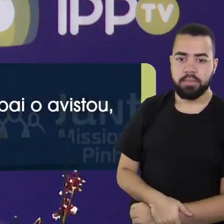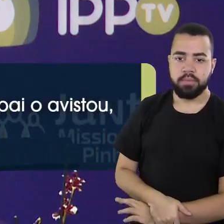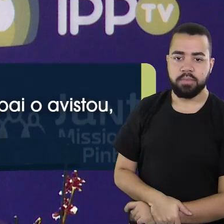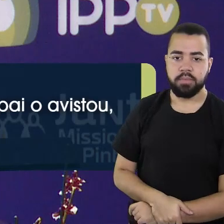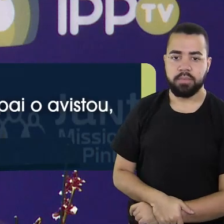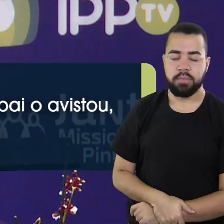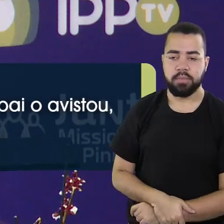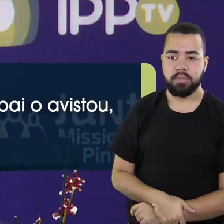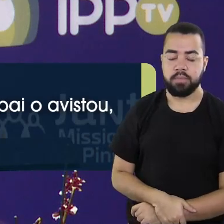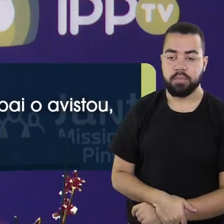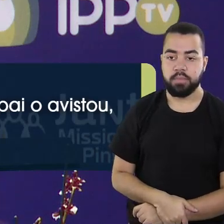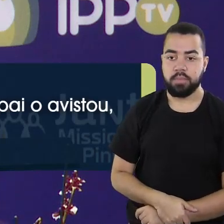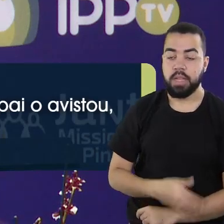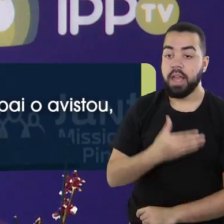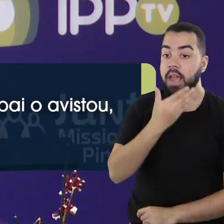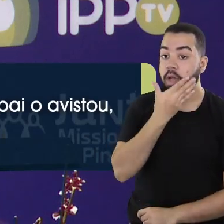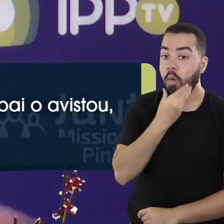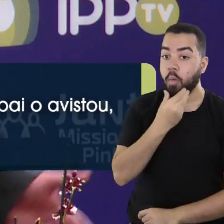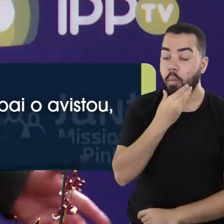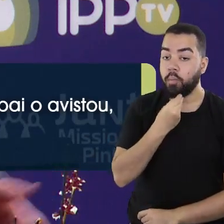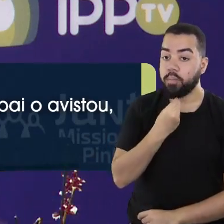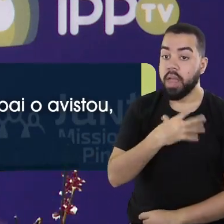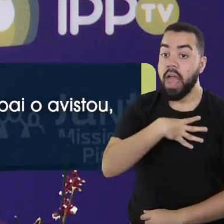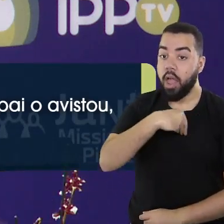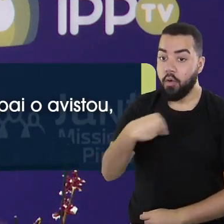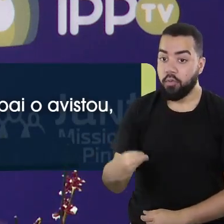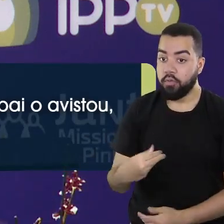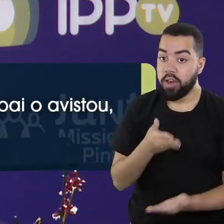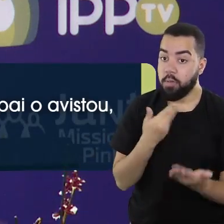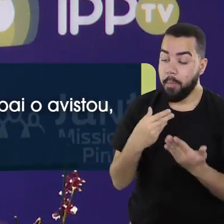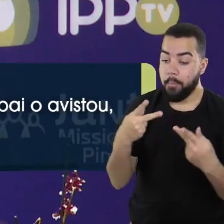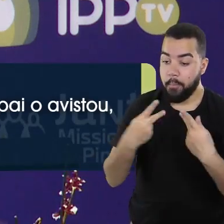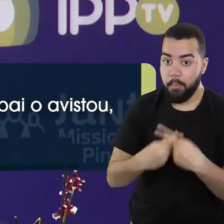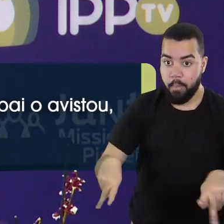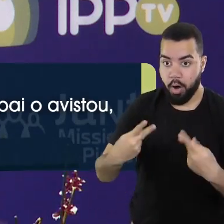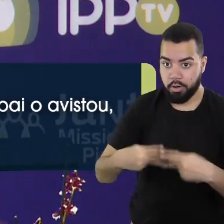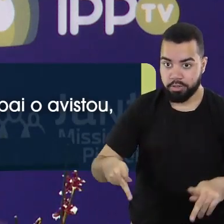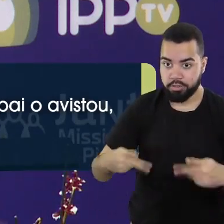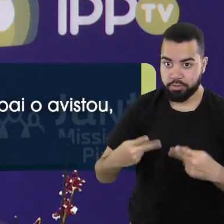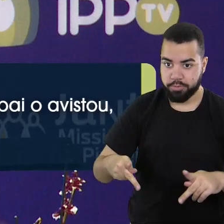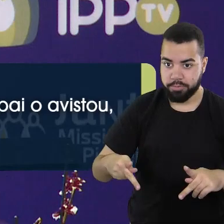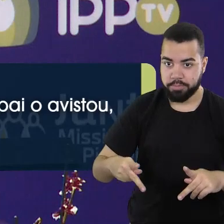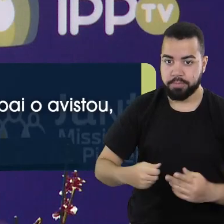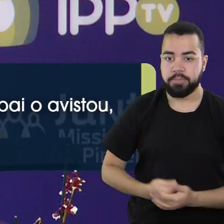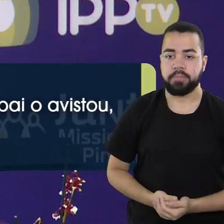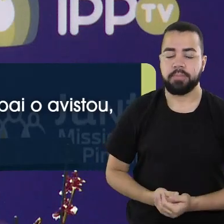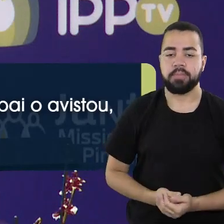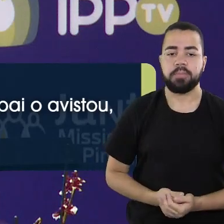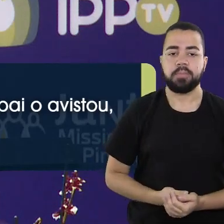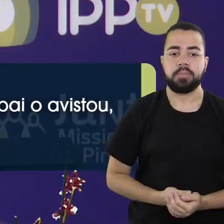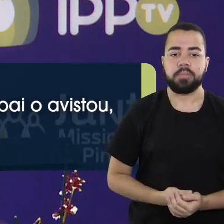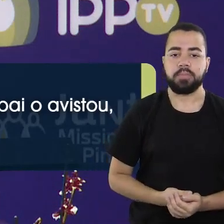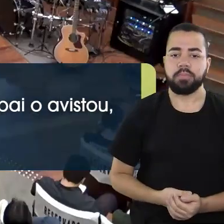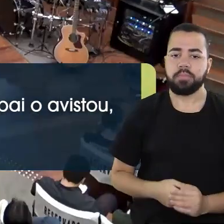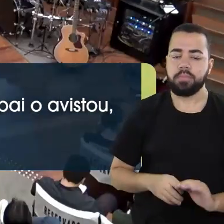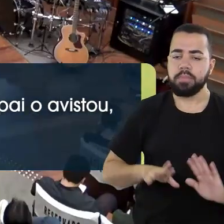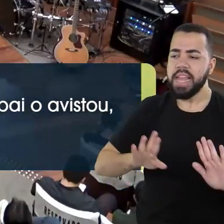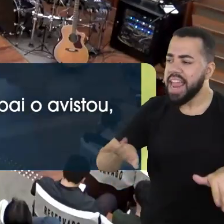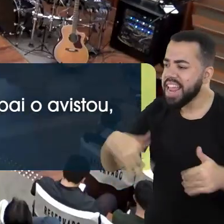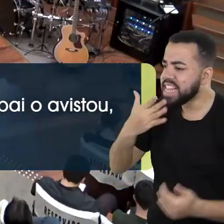trata-se da parábola do filho pródigo. Leia comigo o versículo, por favor. Leia juntos, vamos lá, bem forte.